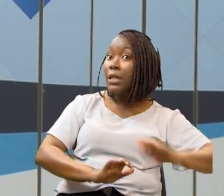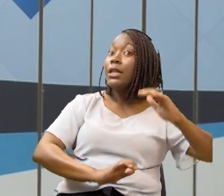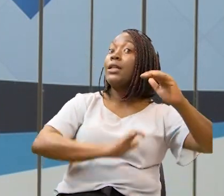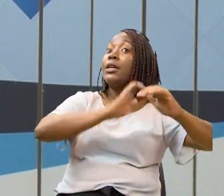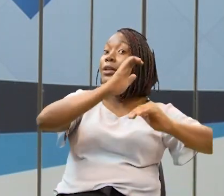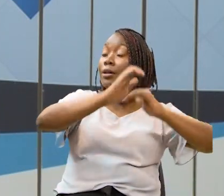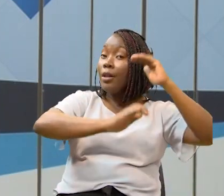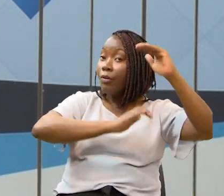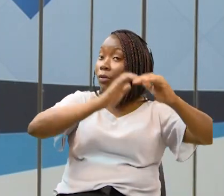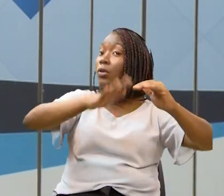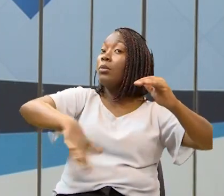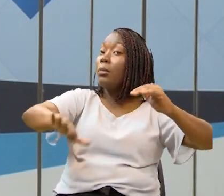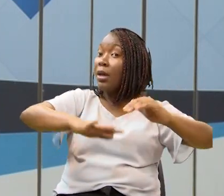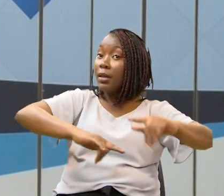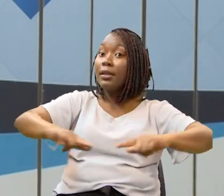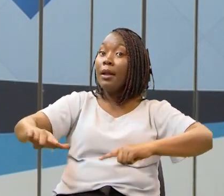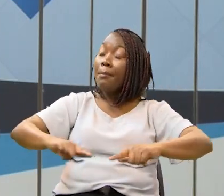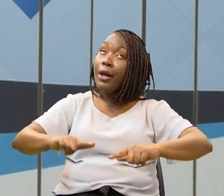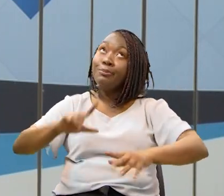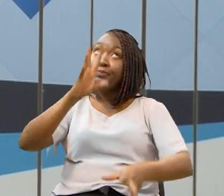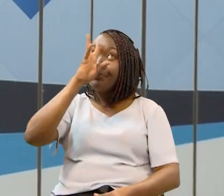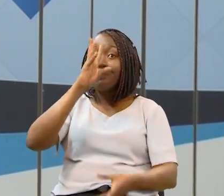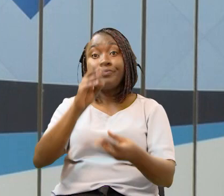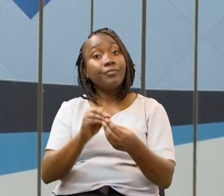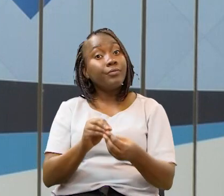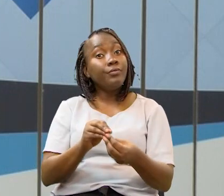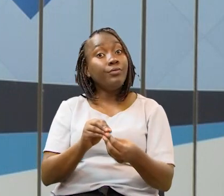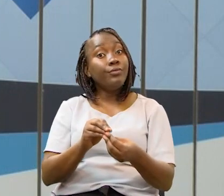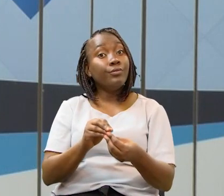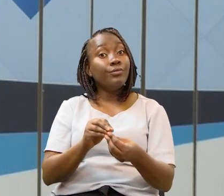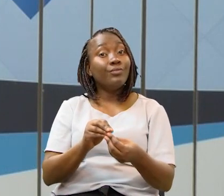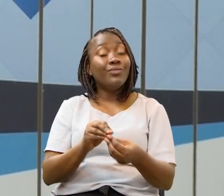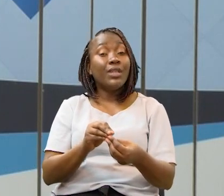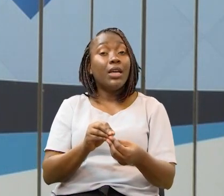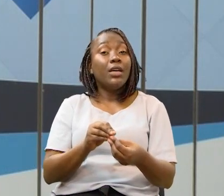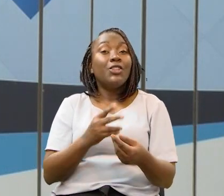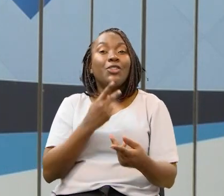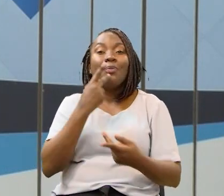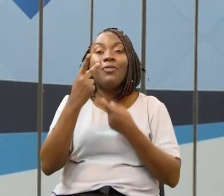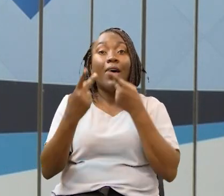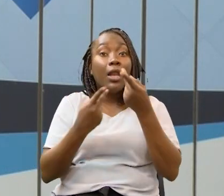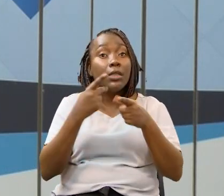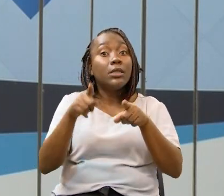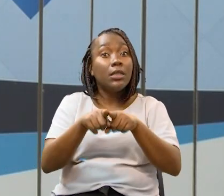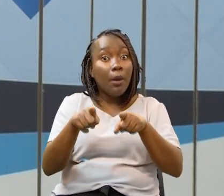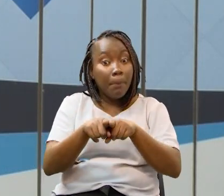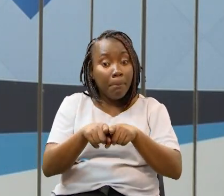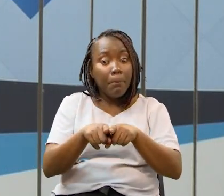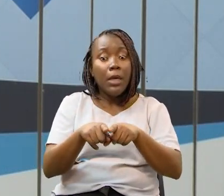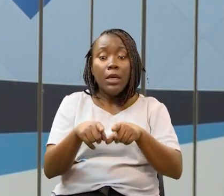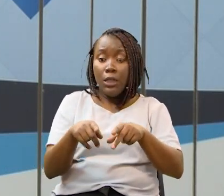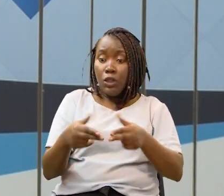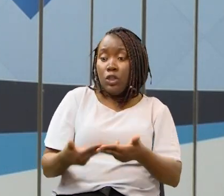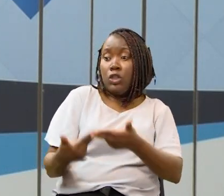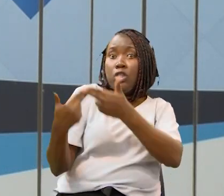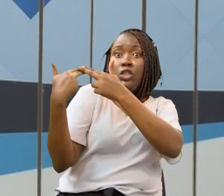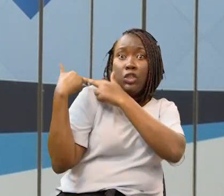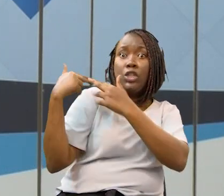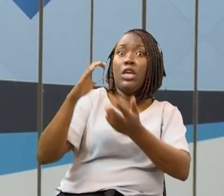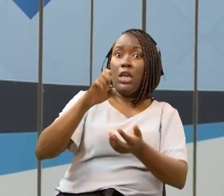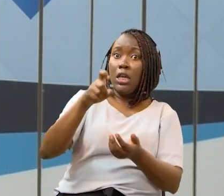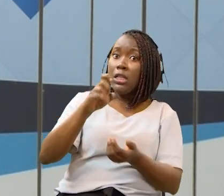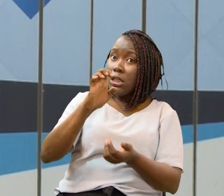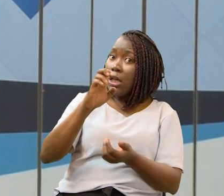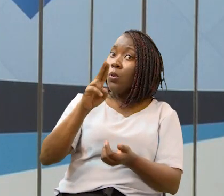e elas evoluam no mercado de trabalho. Ou seja, estamos falando inclusive de cargos executivos dentro do